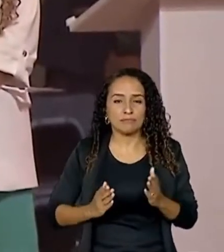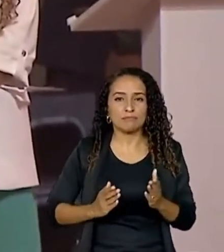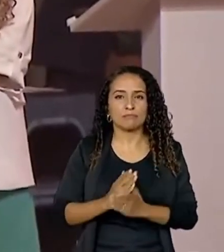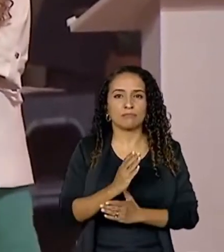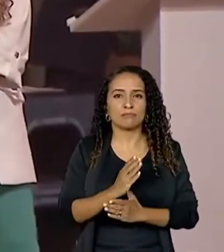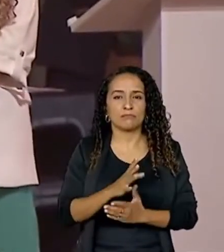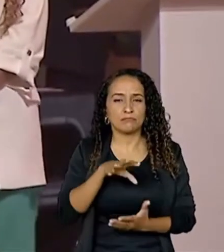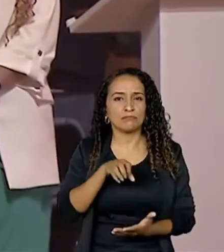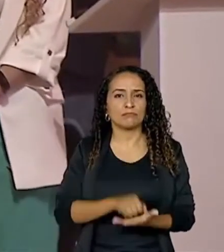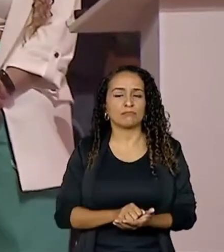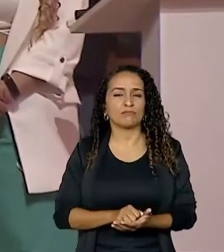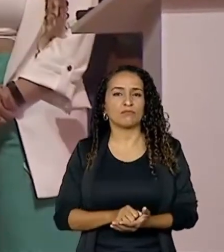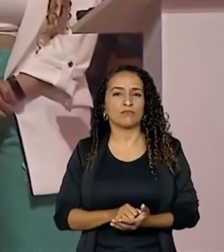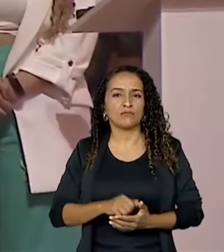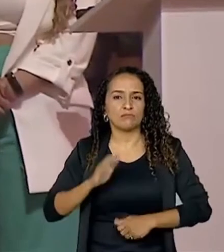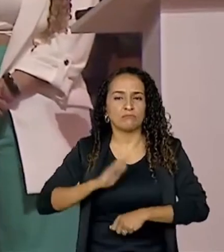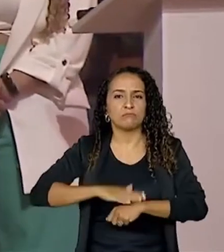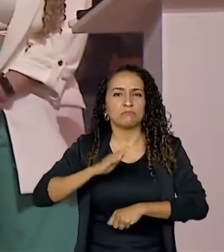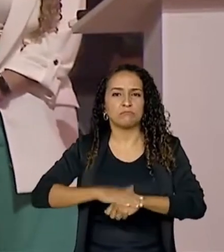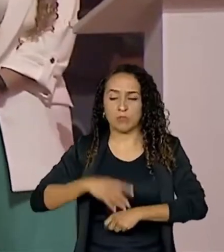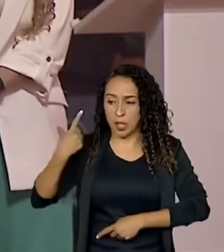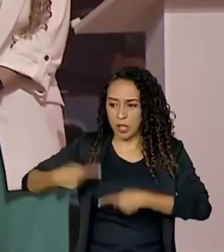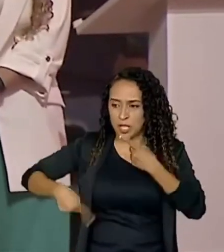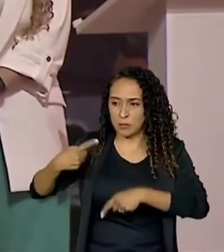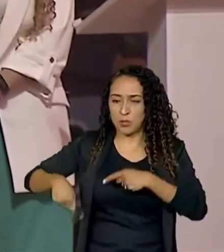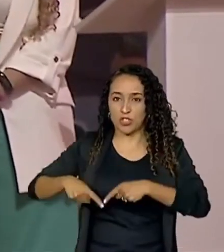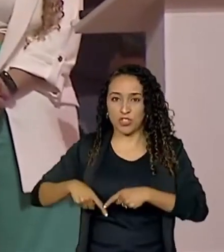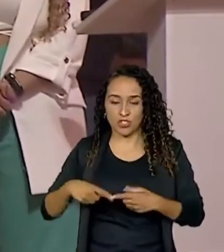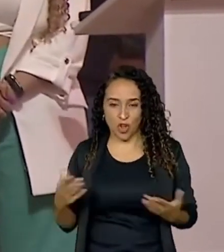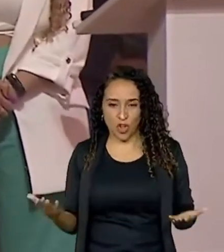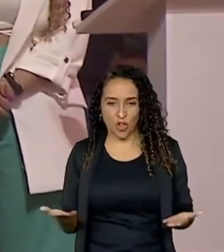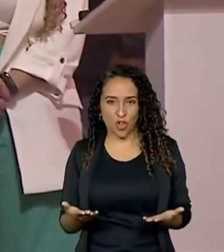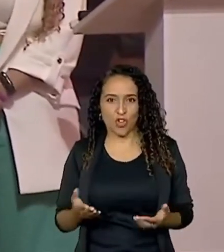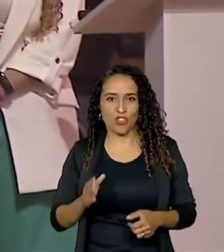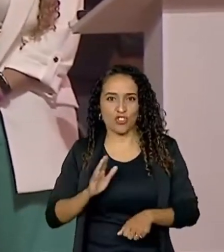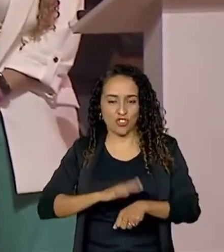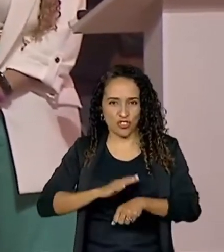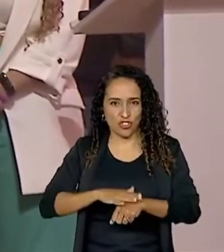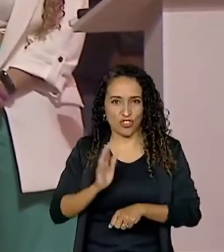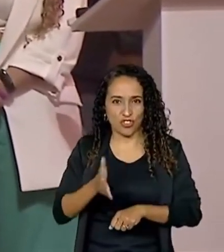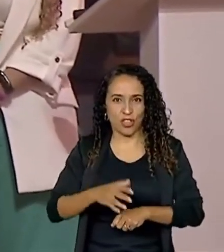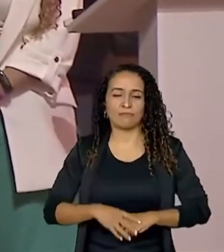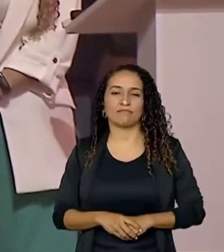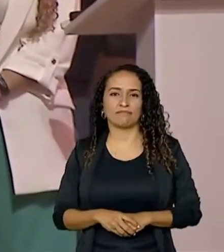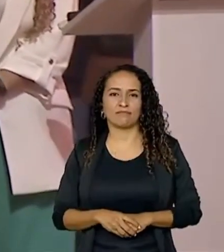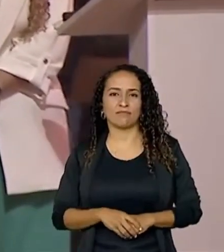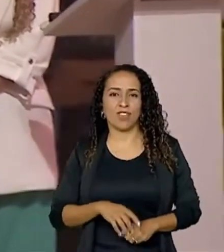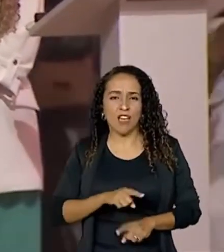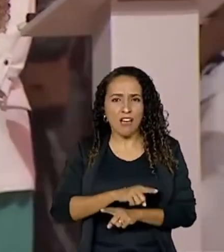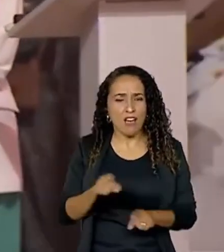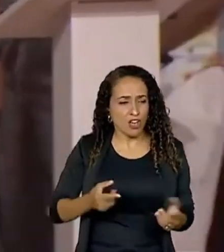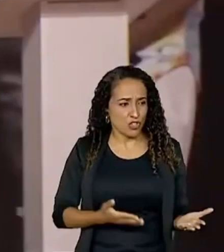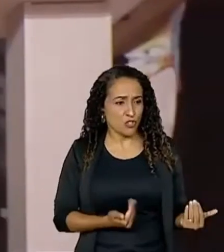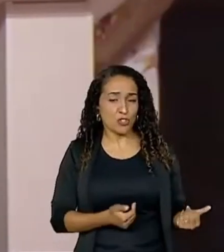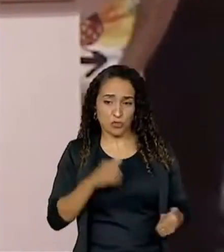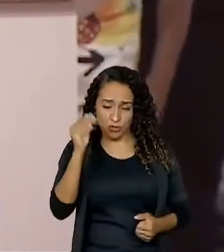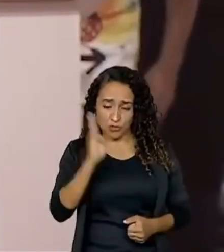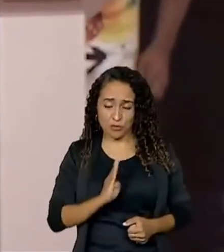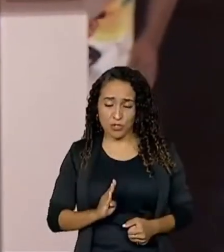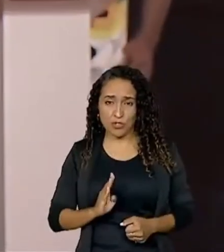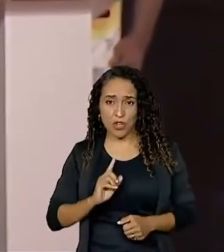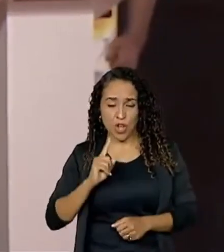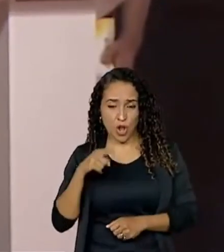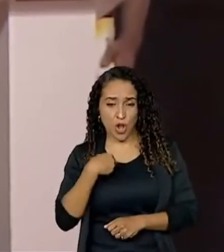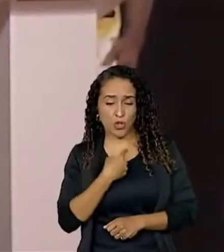da execução das políticas que nós colocamos em prática. Foi a juventude brasileira que ajudou a gente